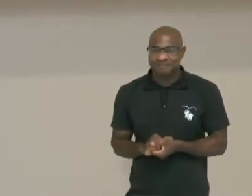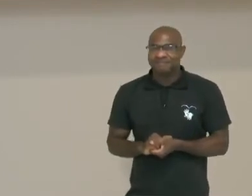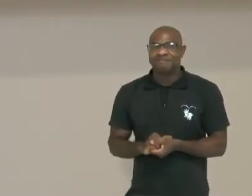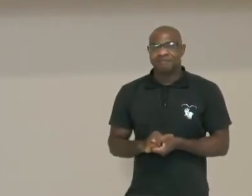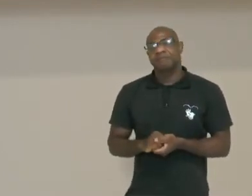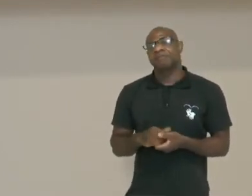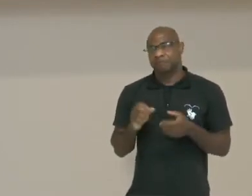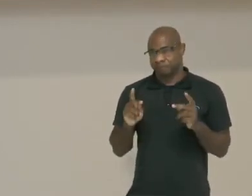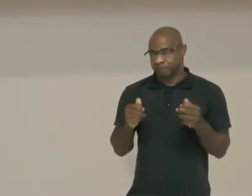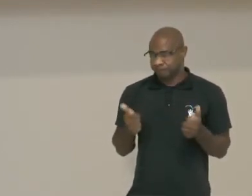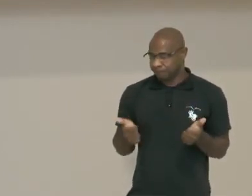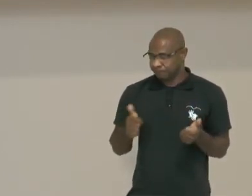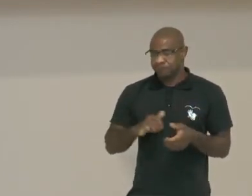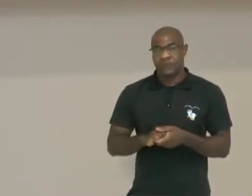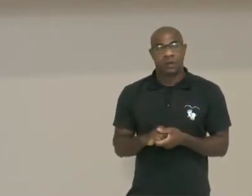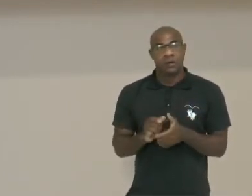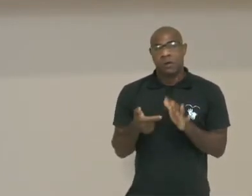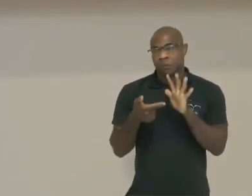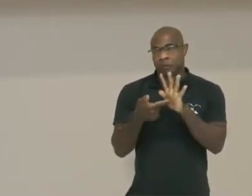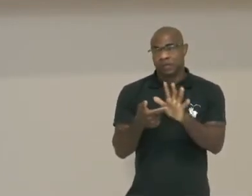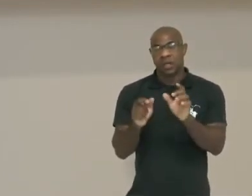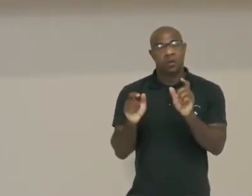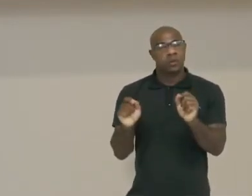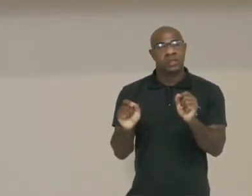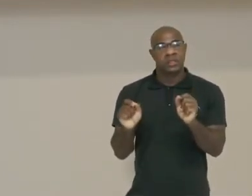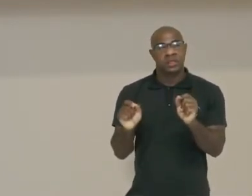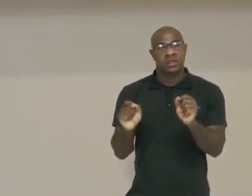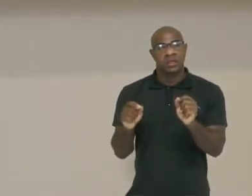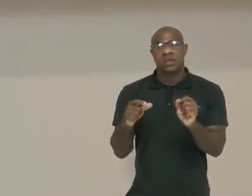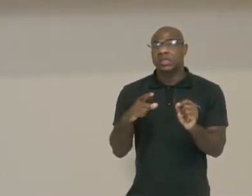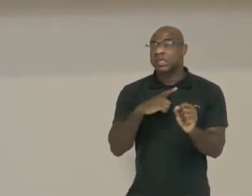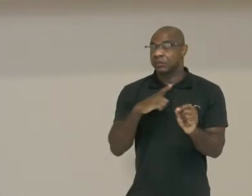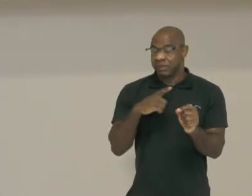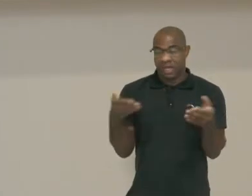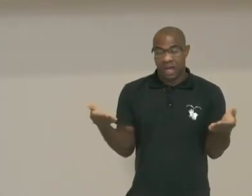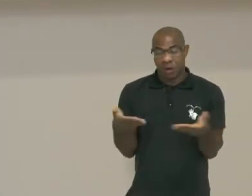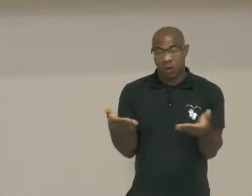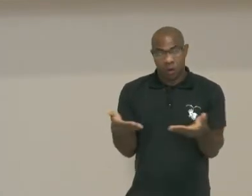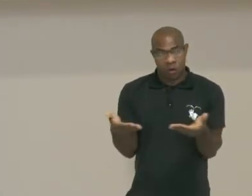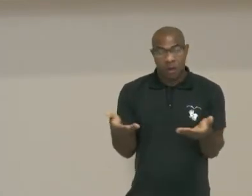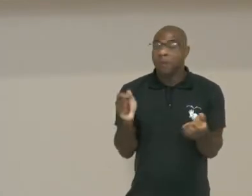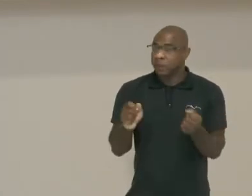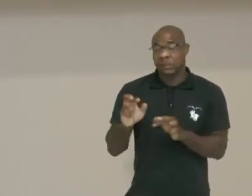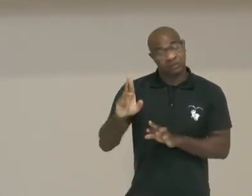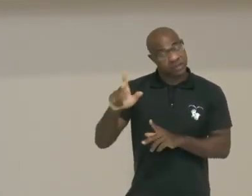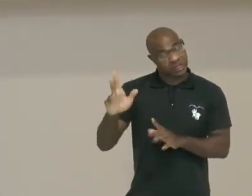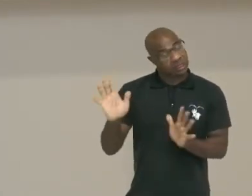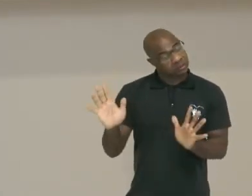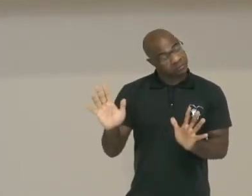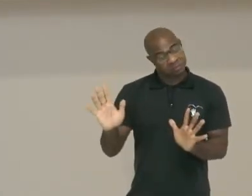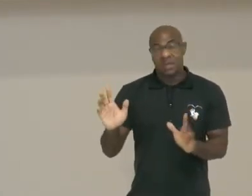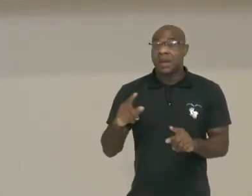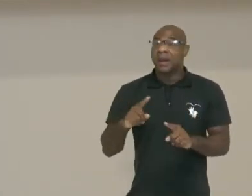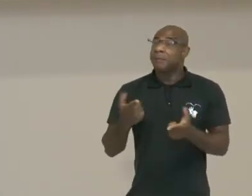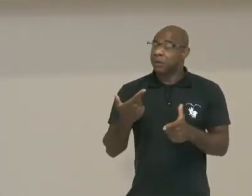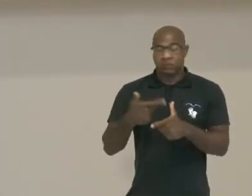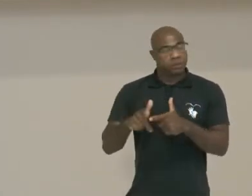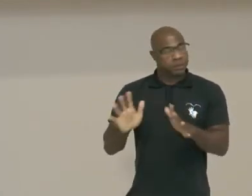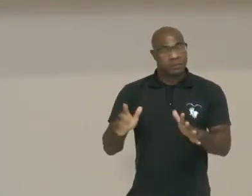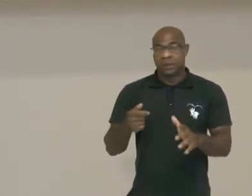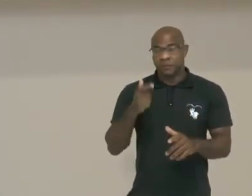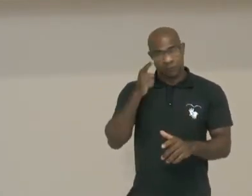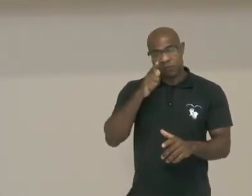procedimento? Então eu vou apresentar para você aqui o que eu tenho aqui comigo, pode ser diferente aí do que você tem, mas nós vamos